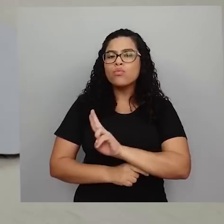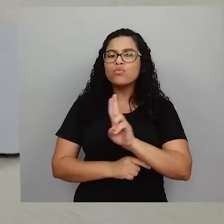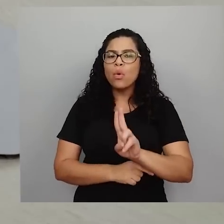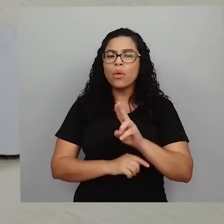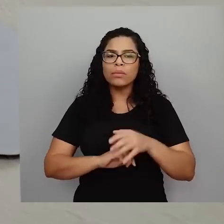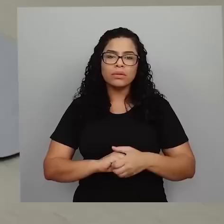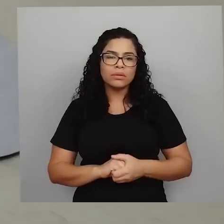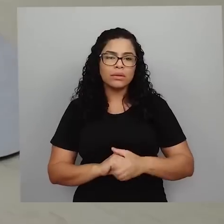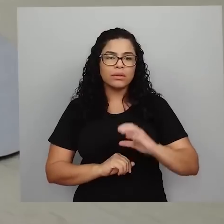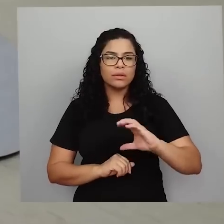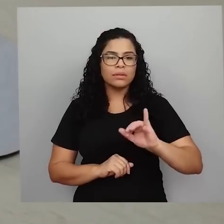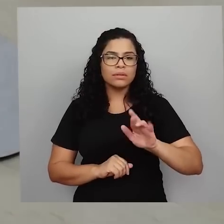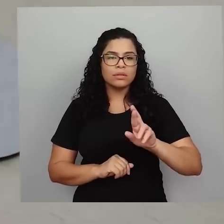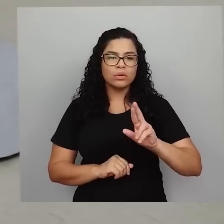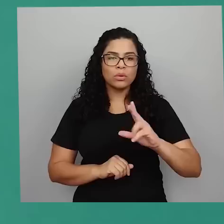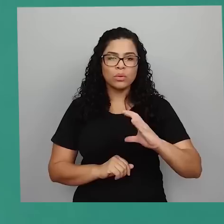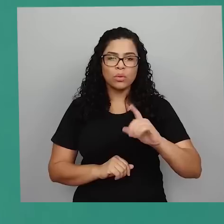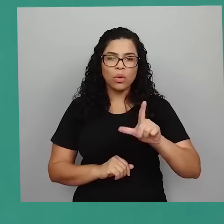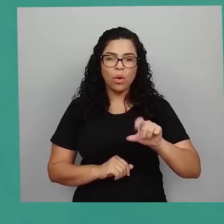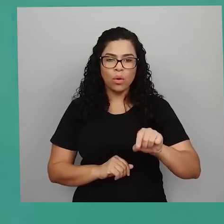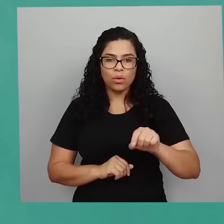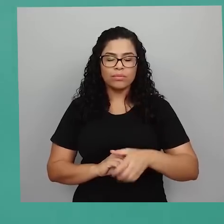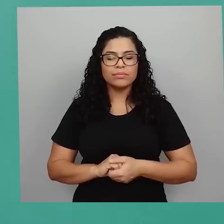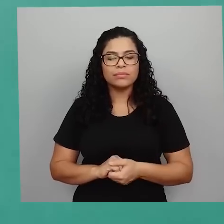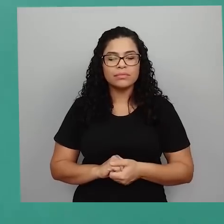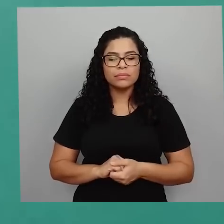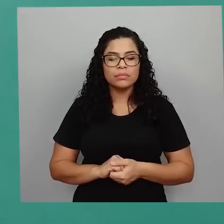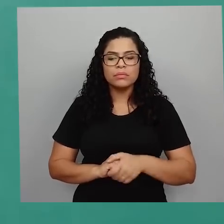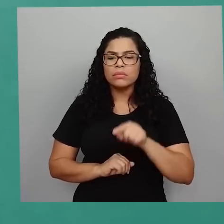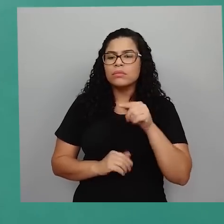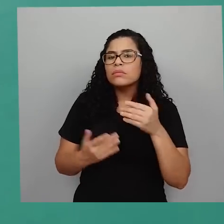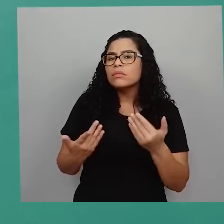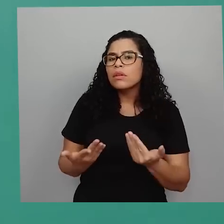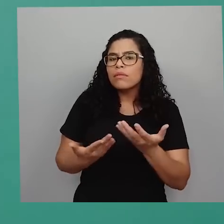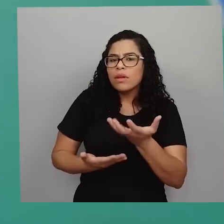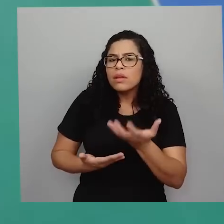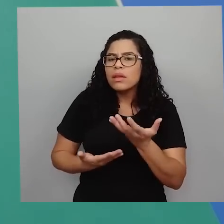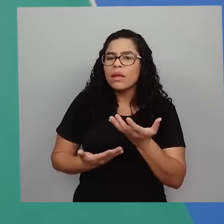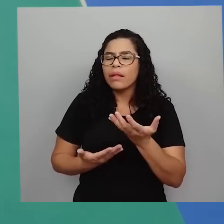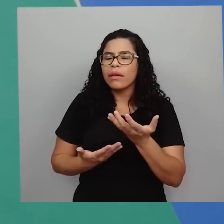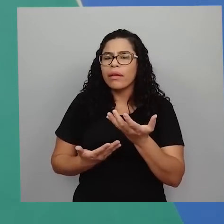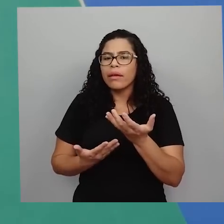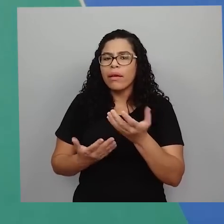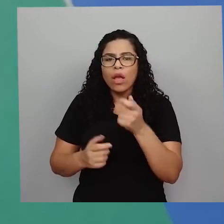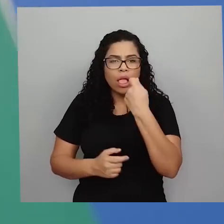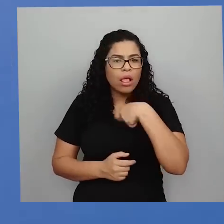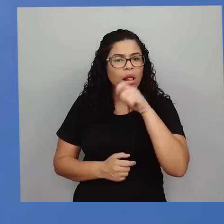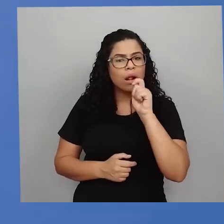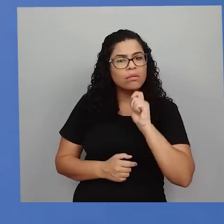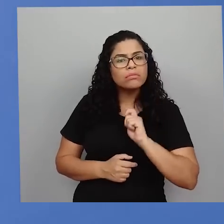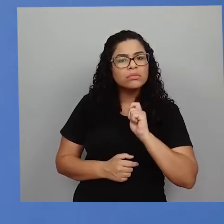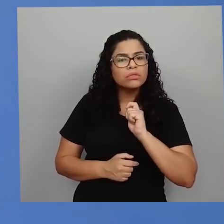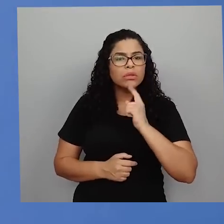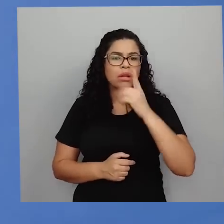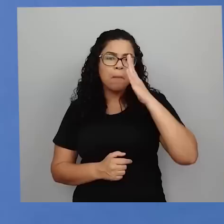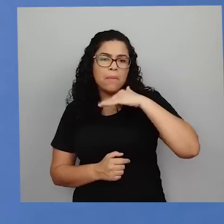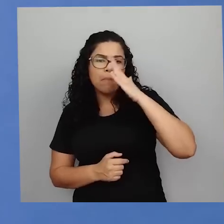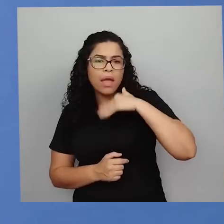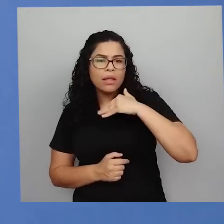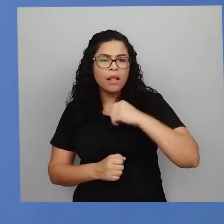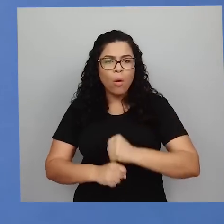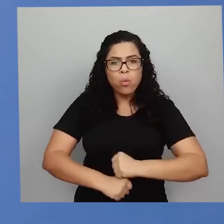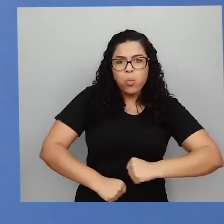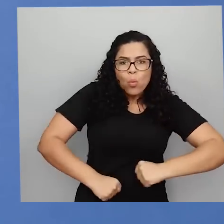dessa forma? Sim. Então você vai querer um sorvete de pimenta, um sorvete de Hulk e um sorvete